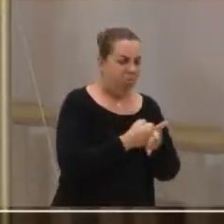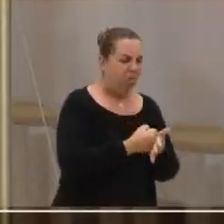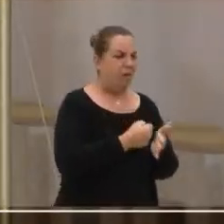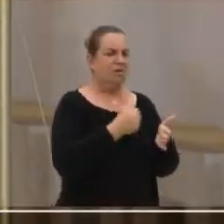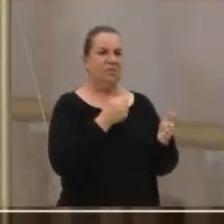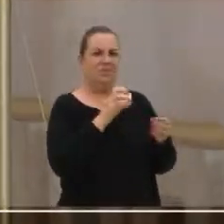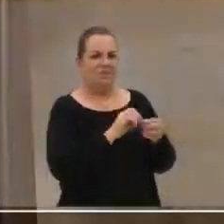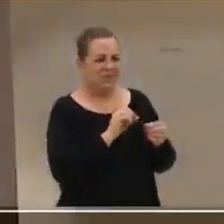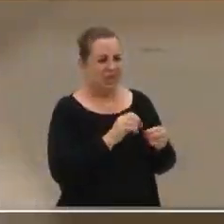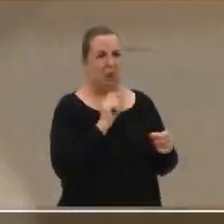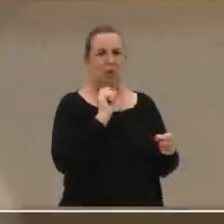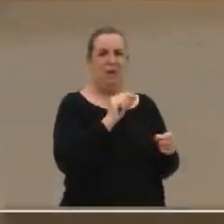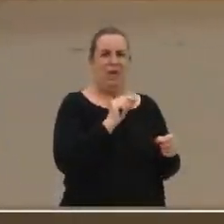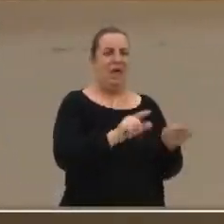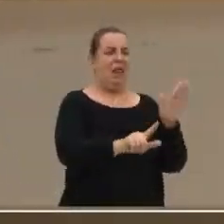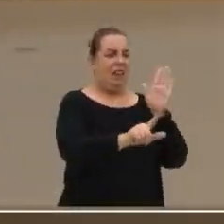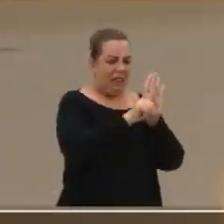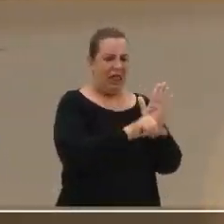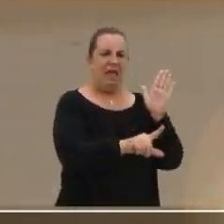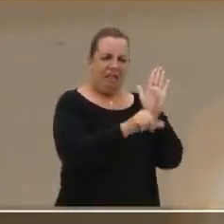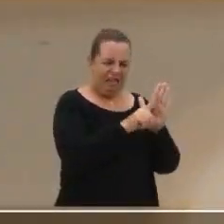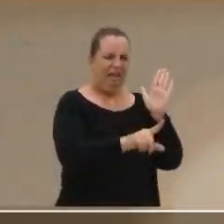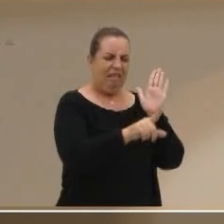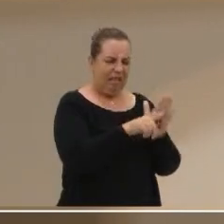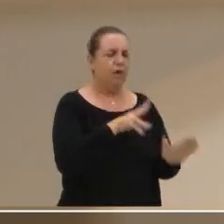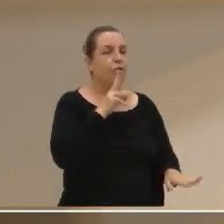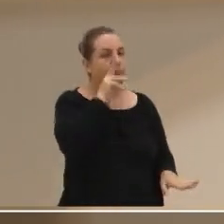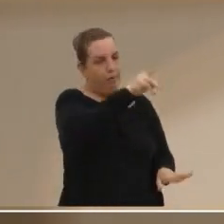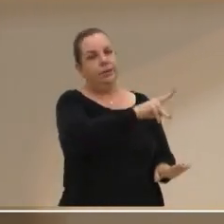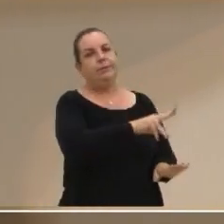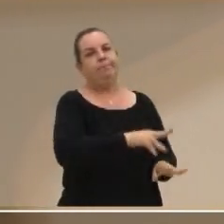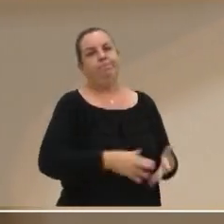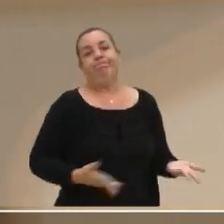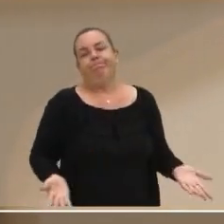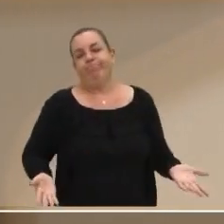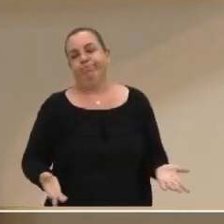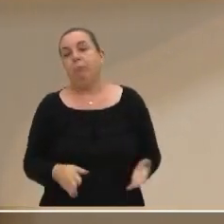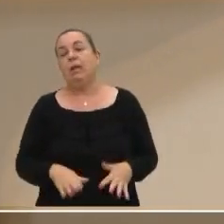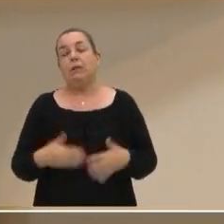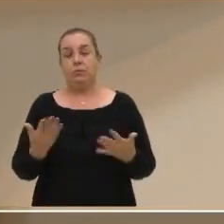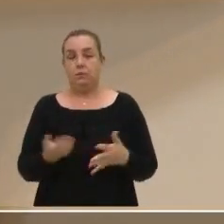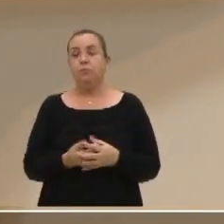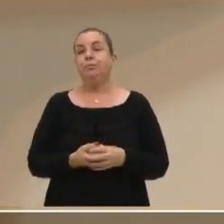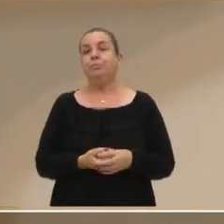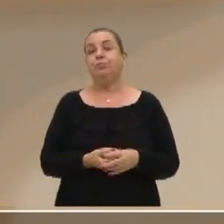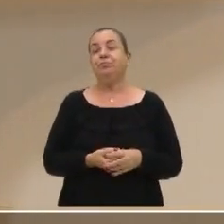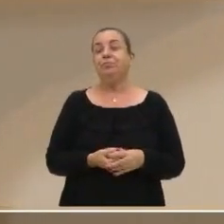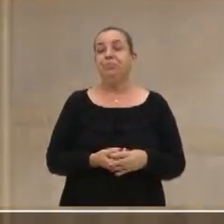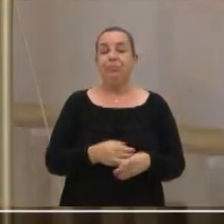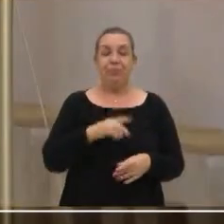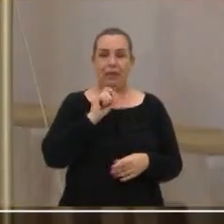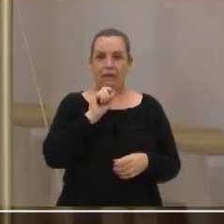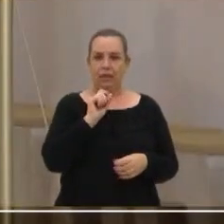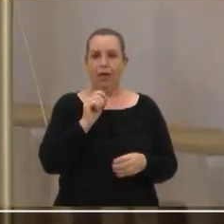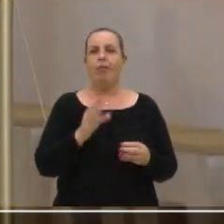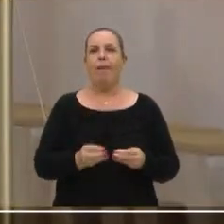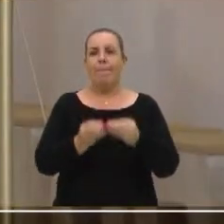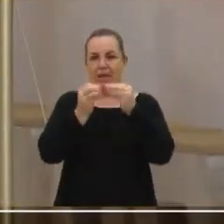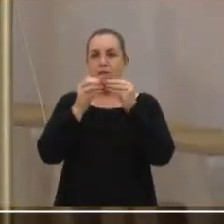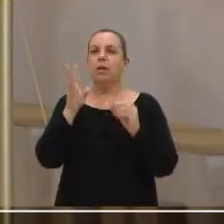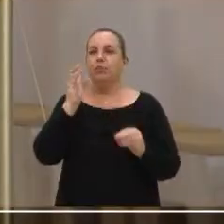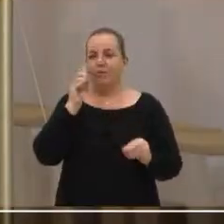opressão religiosa, muito forte. Tanto que quem é de missa